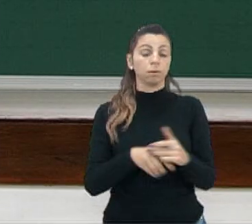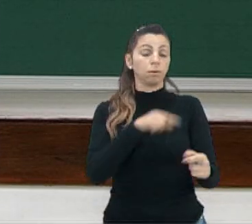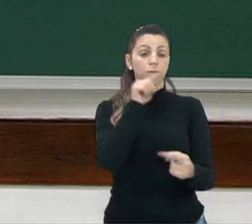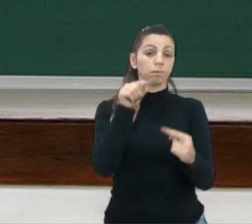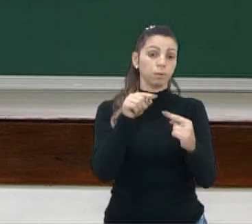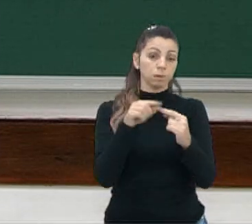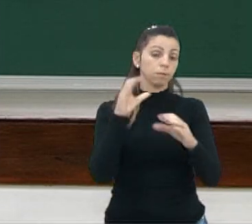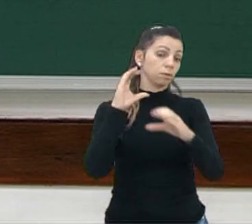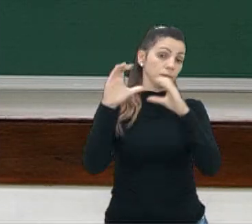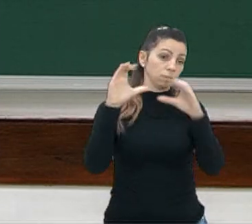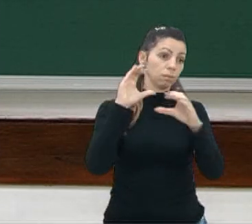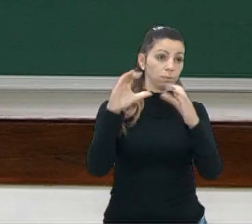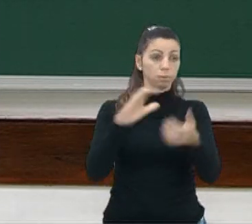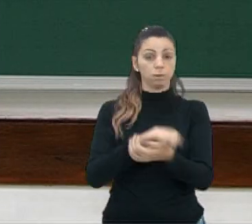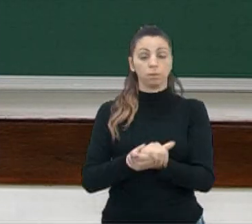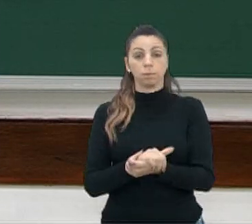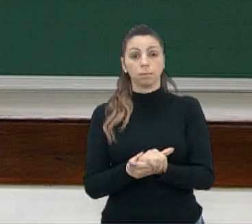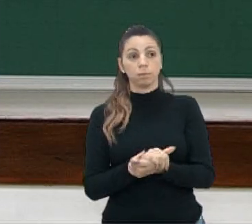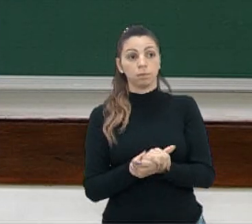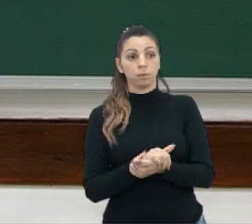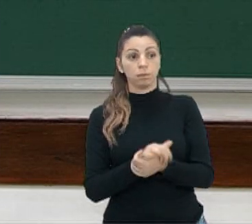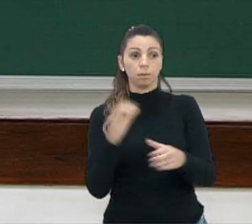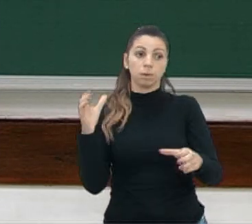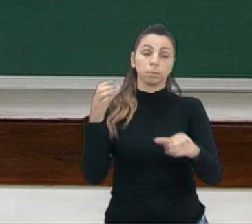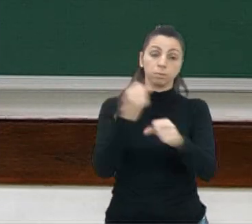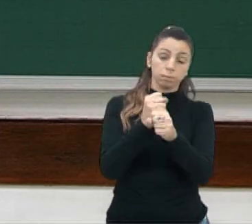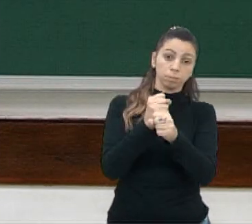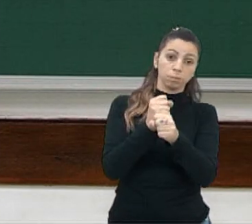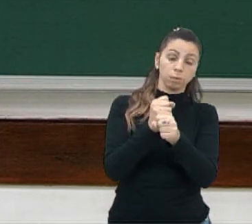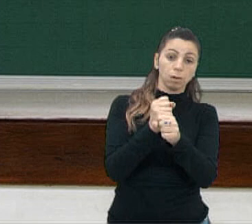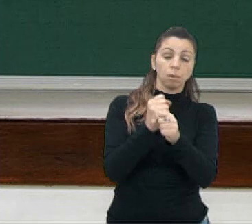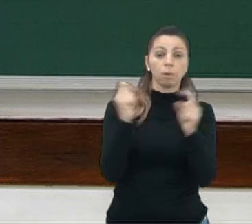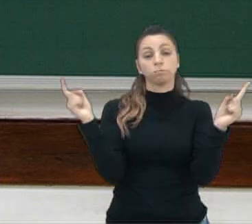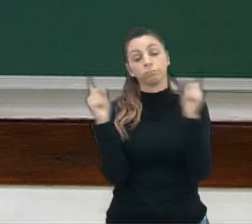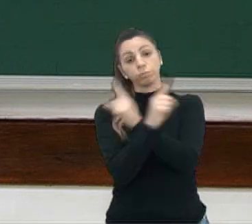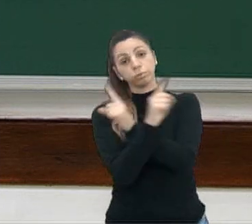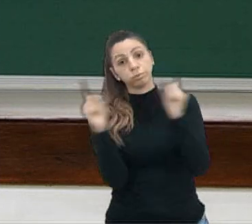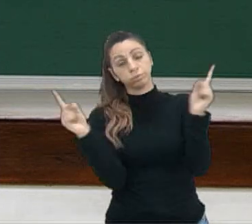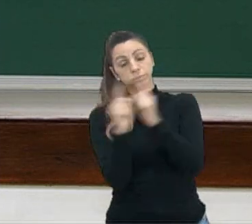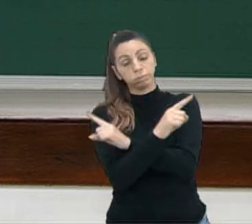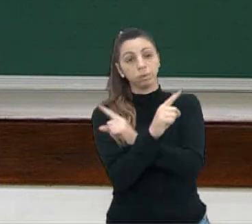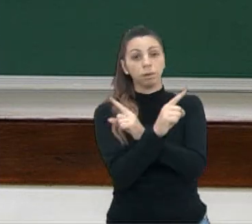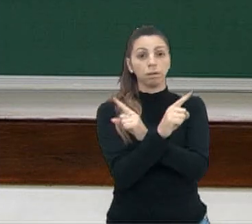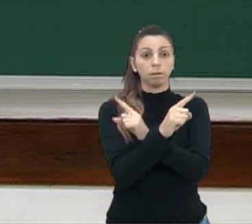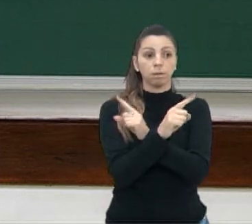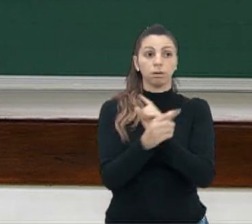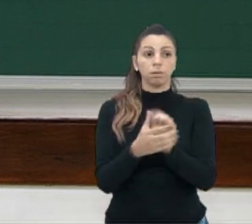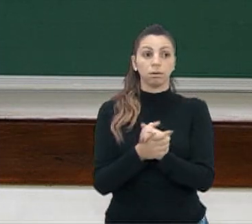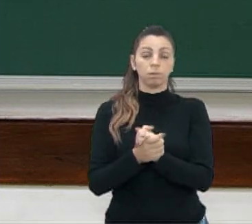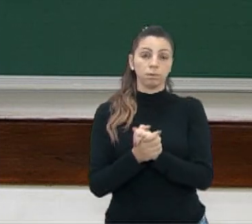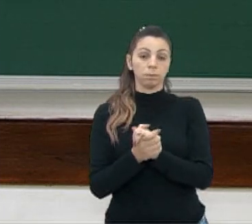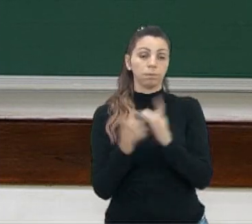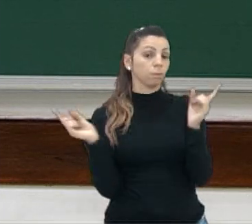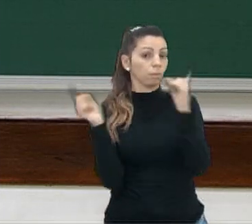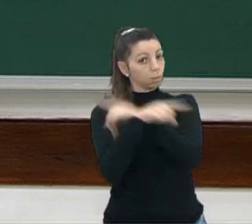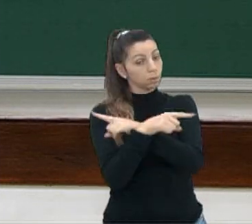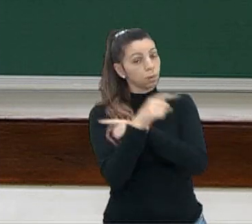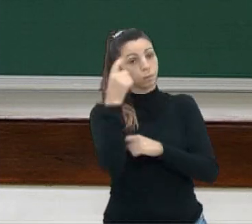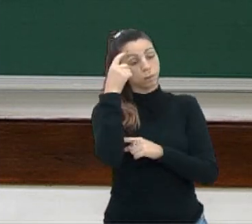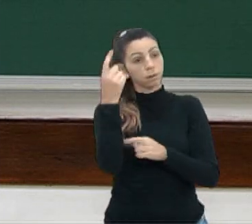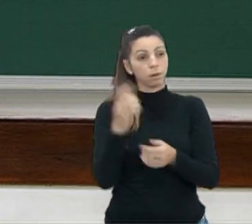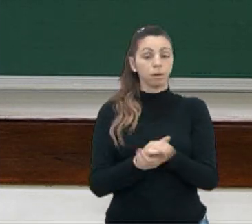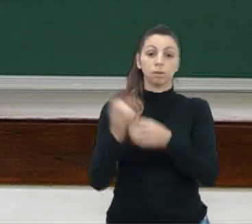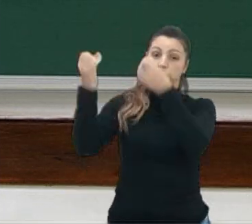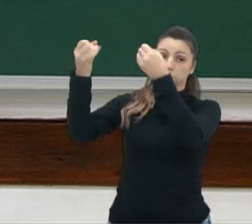dessa comunicação, se é de causar uma adição, se é de causar uma alternância de ideias, se é causar uma adversidade, uma oposição de ideias, se é